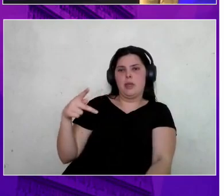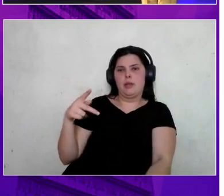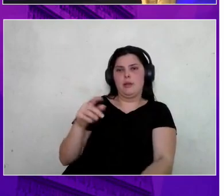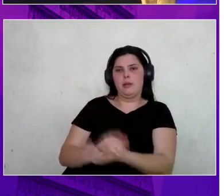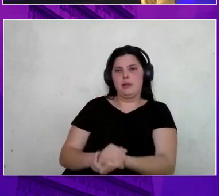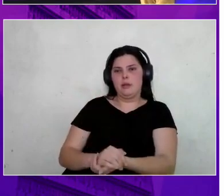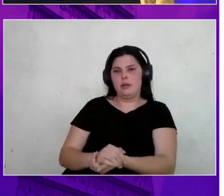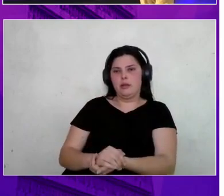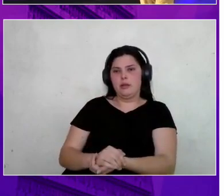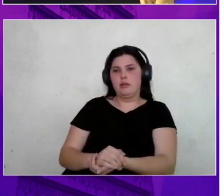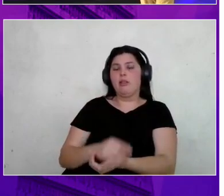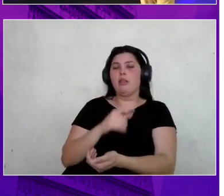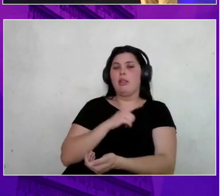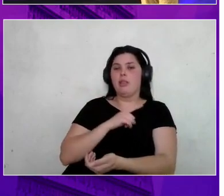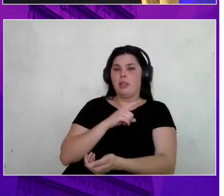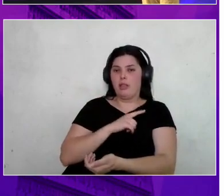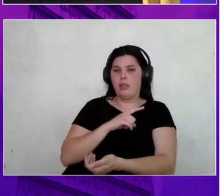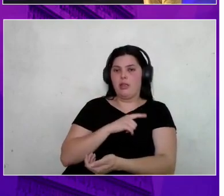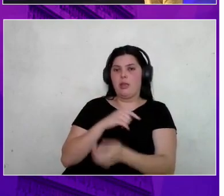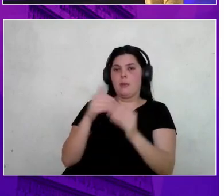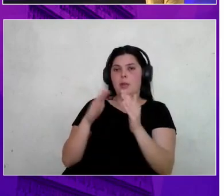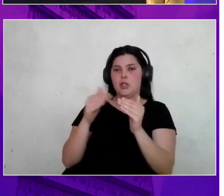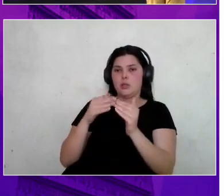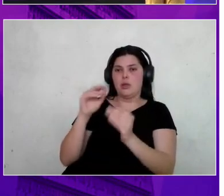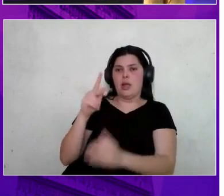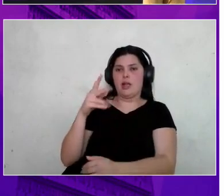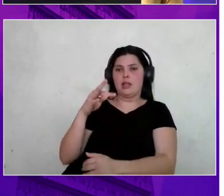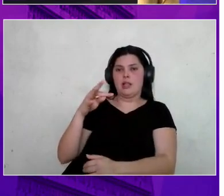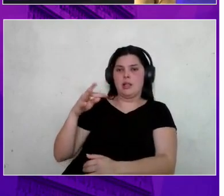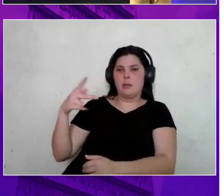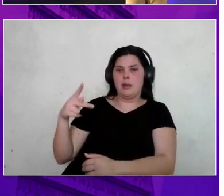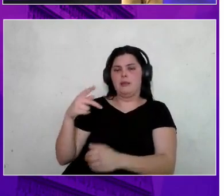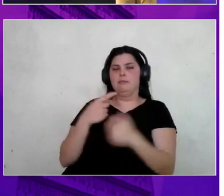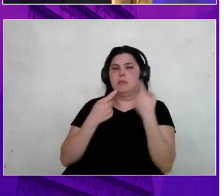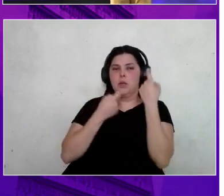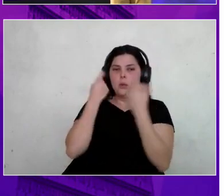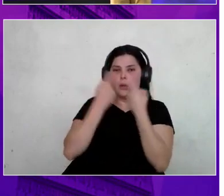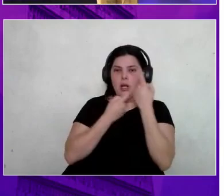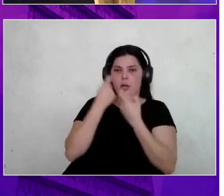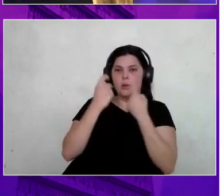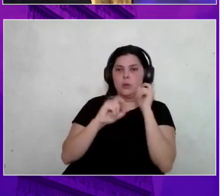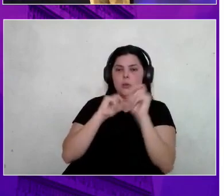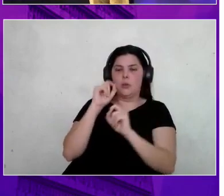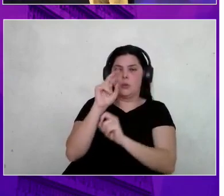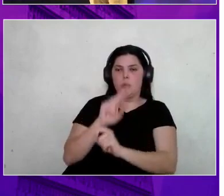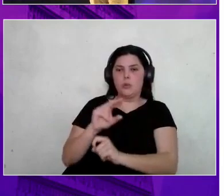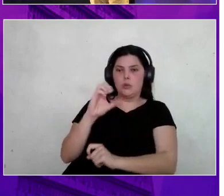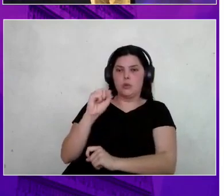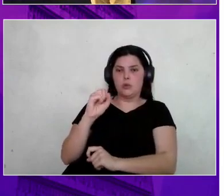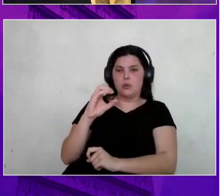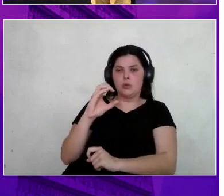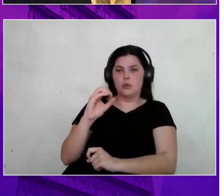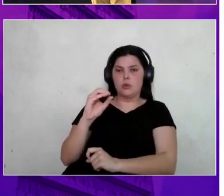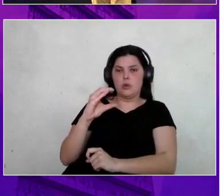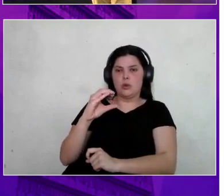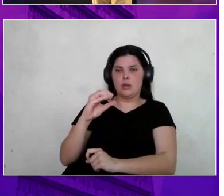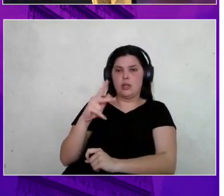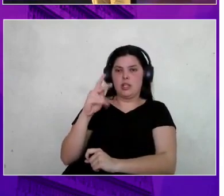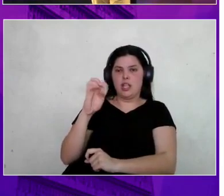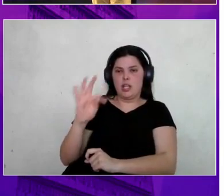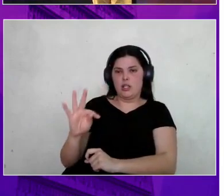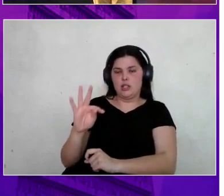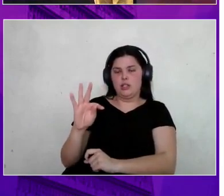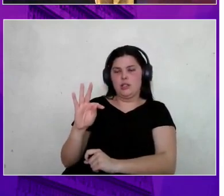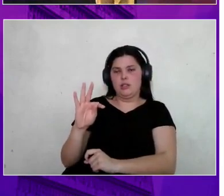Existe o envio de requisições HTTP, então uma preocupação muito grande foi com o uso de socket dentro da